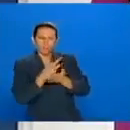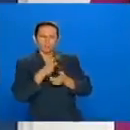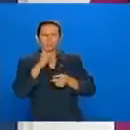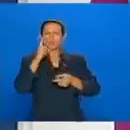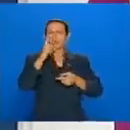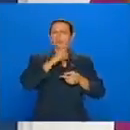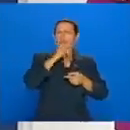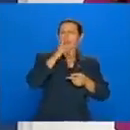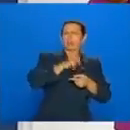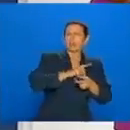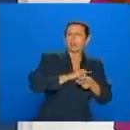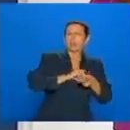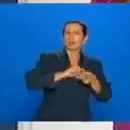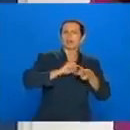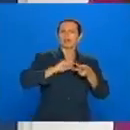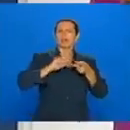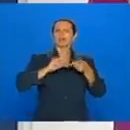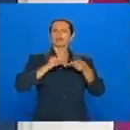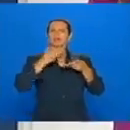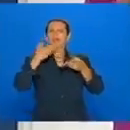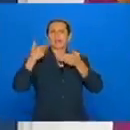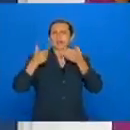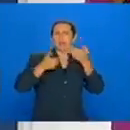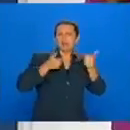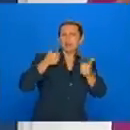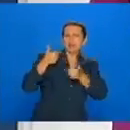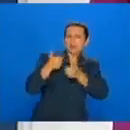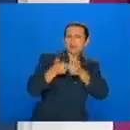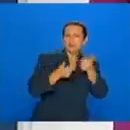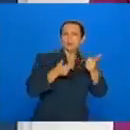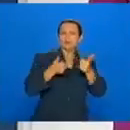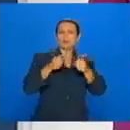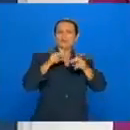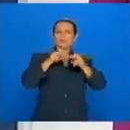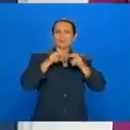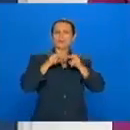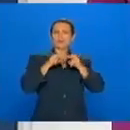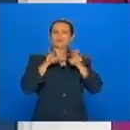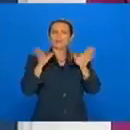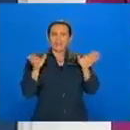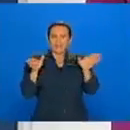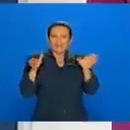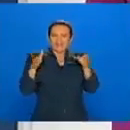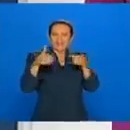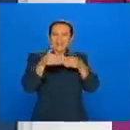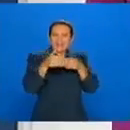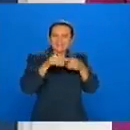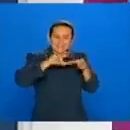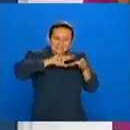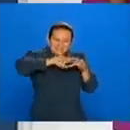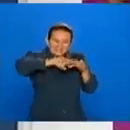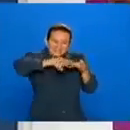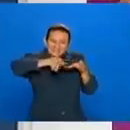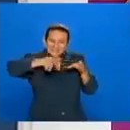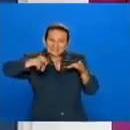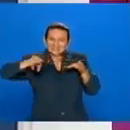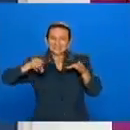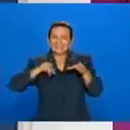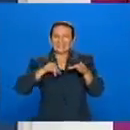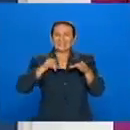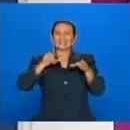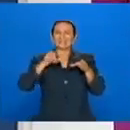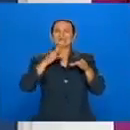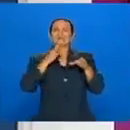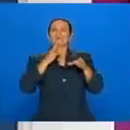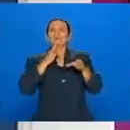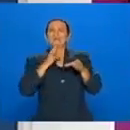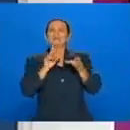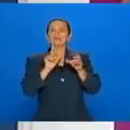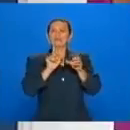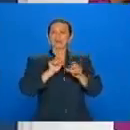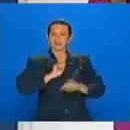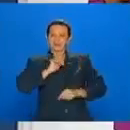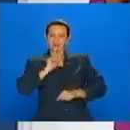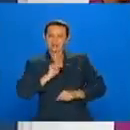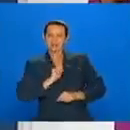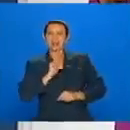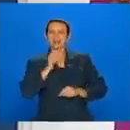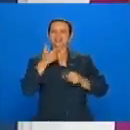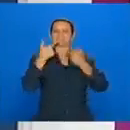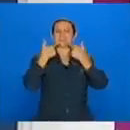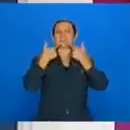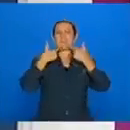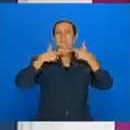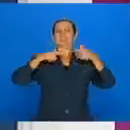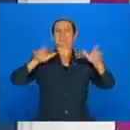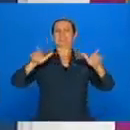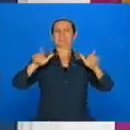melhorias possíveis para uma futura atuação. E conhecendo a estrutura, ele terá